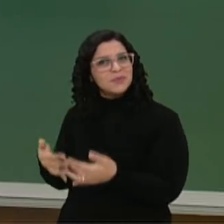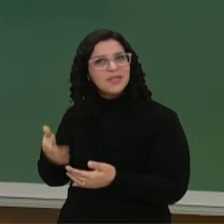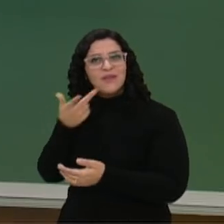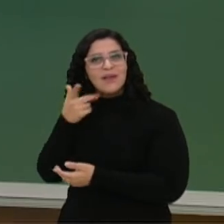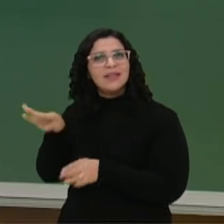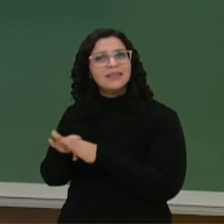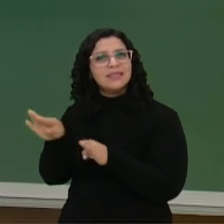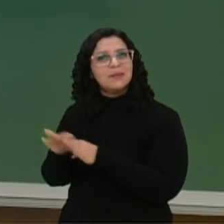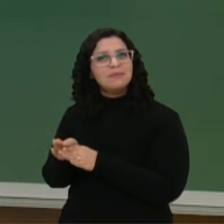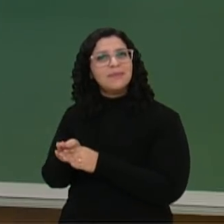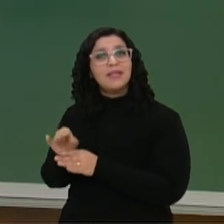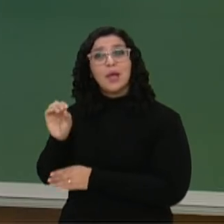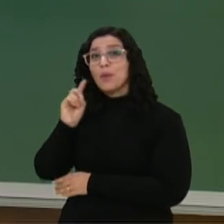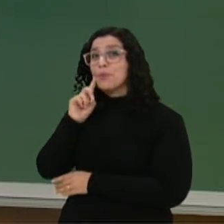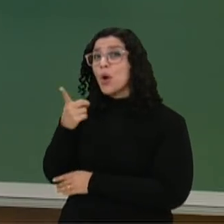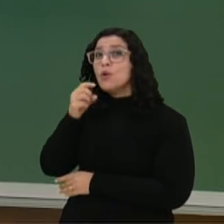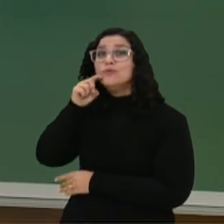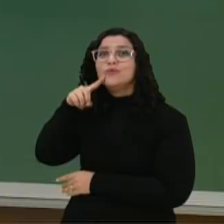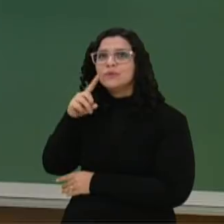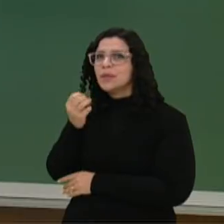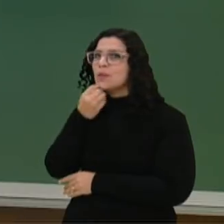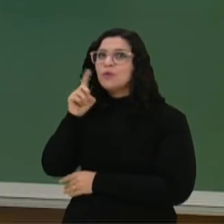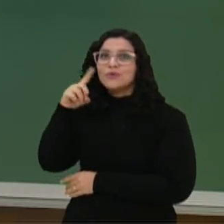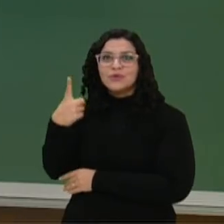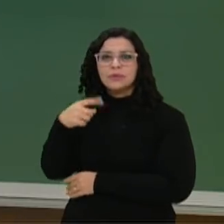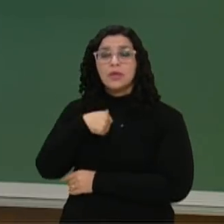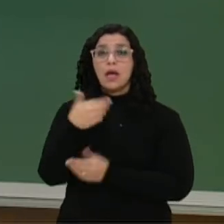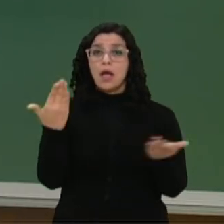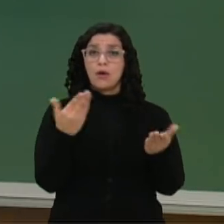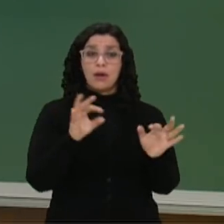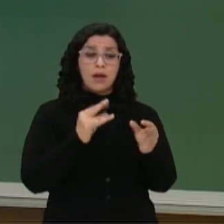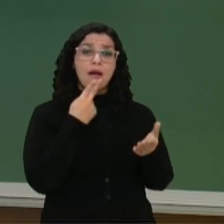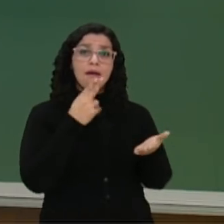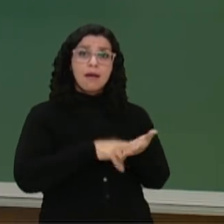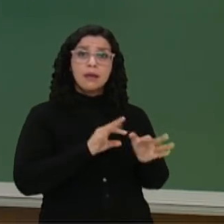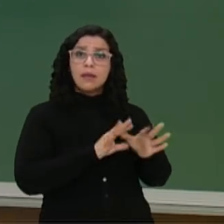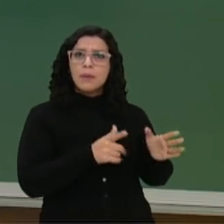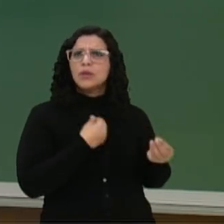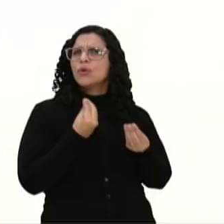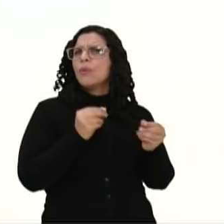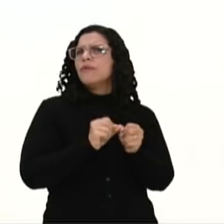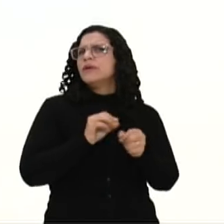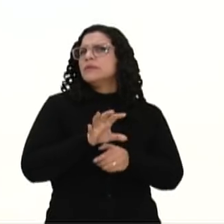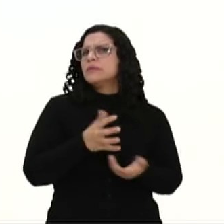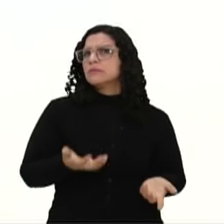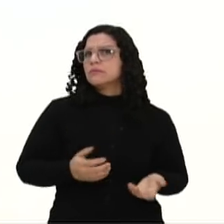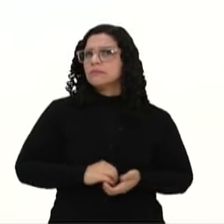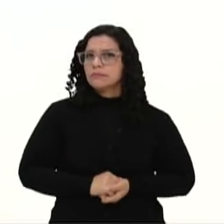ainda envia uma saudação, bons dias. E aqui, sobre a carta aberta, como é feito isso?